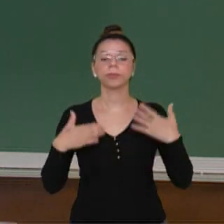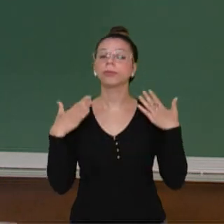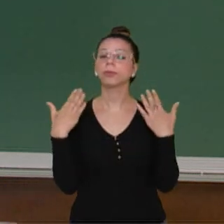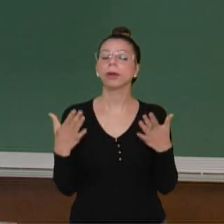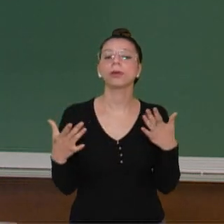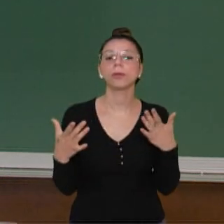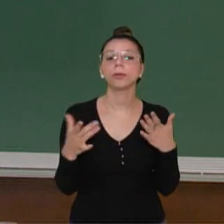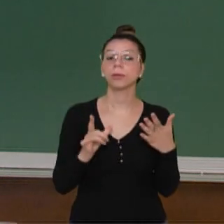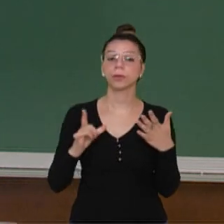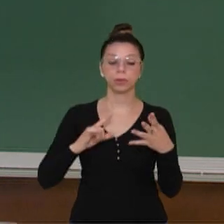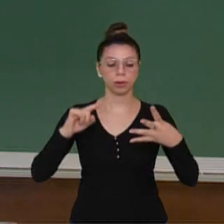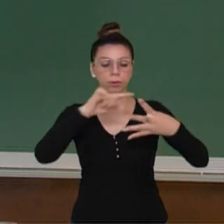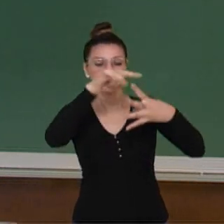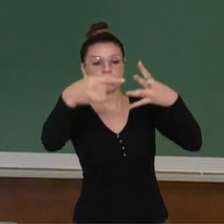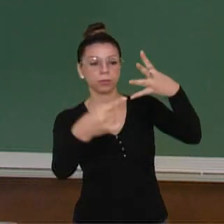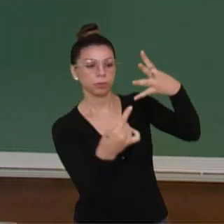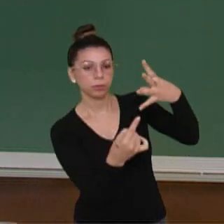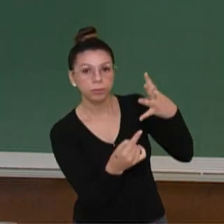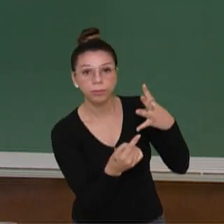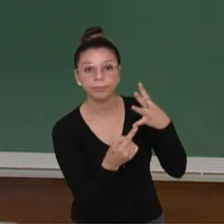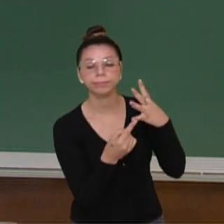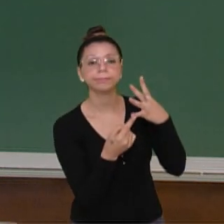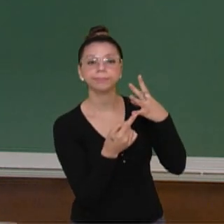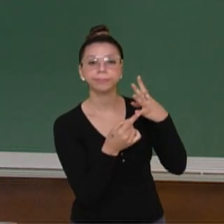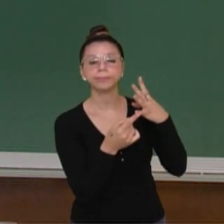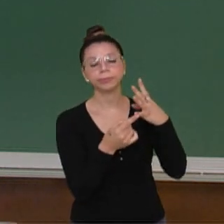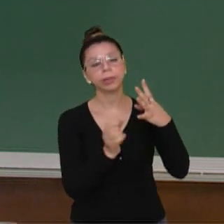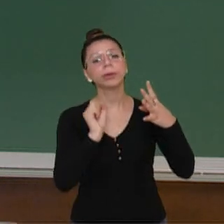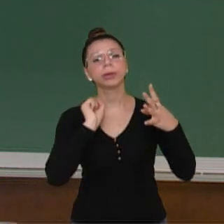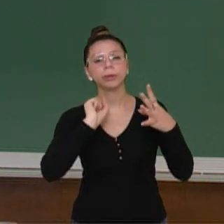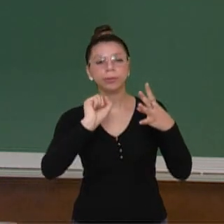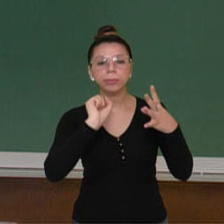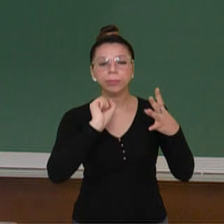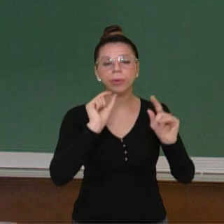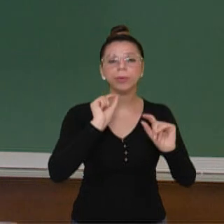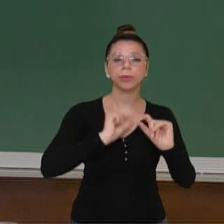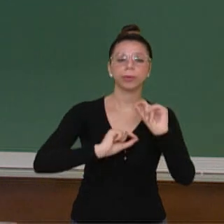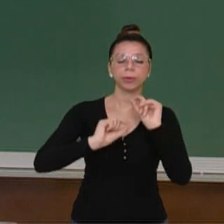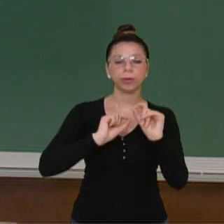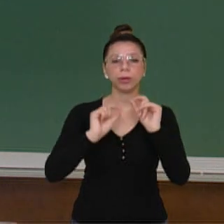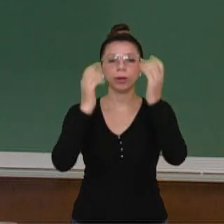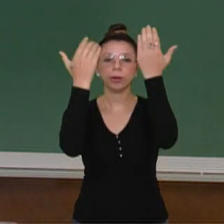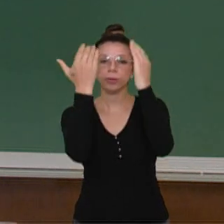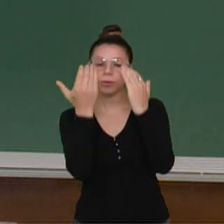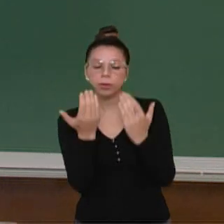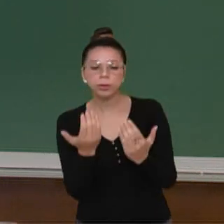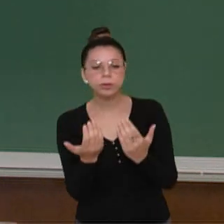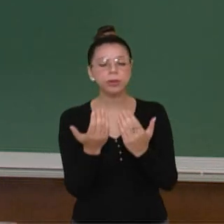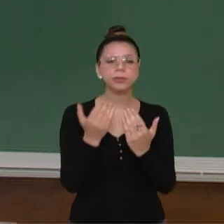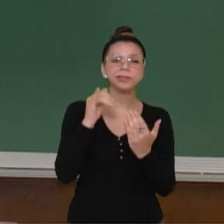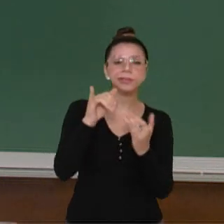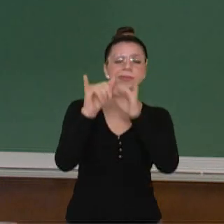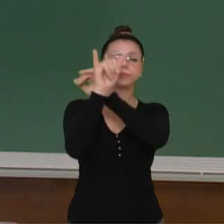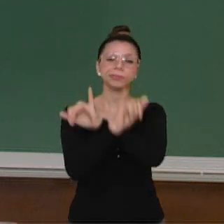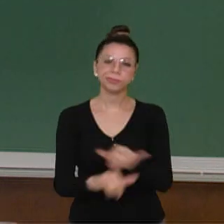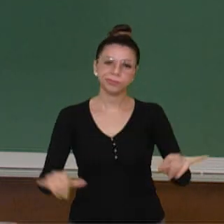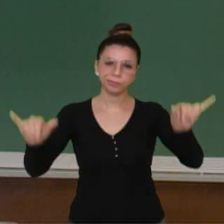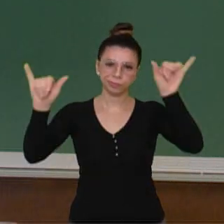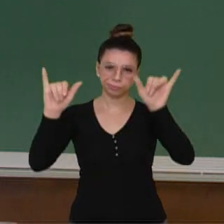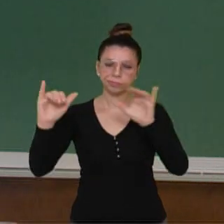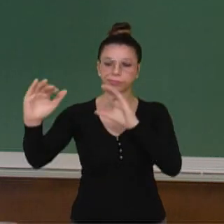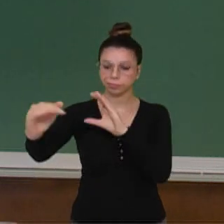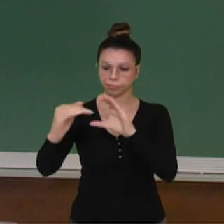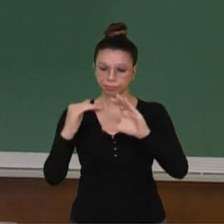nós temos 4 itens que vocês podem aí analisar para ver se a notícia que você